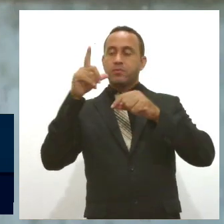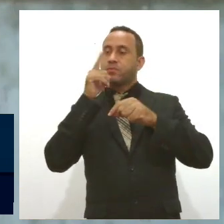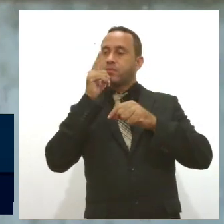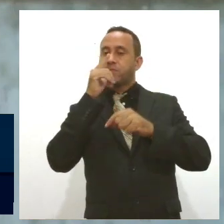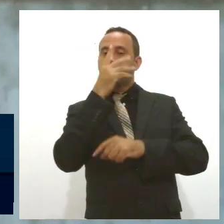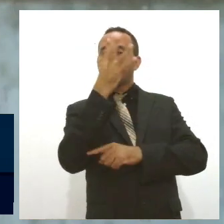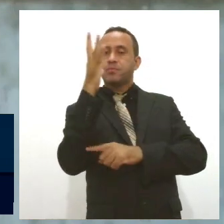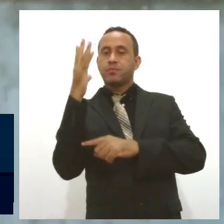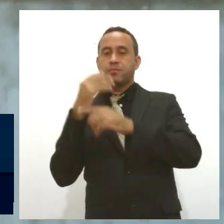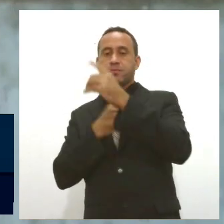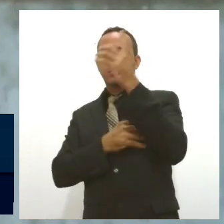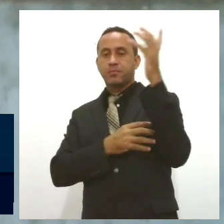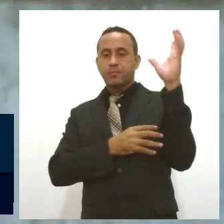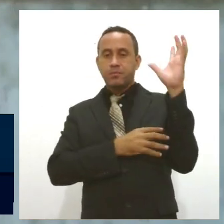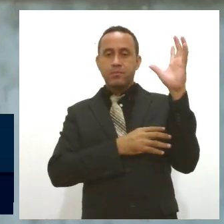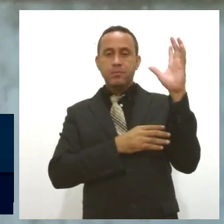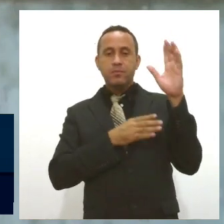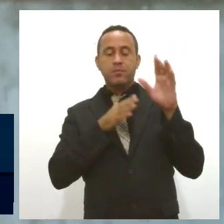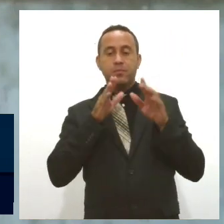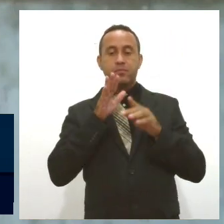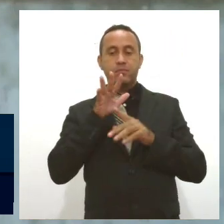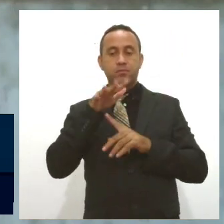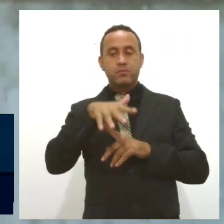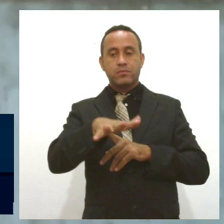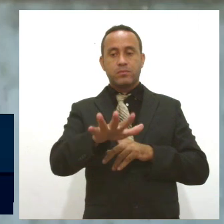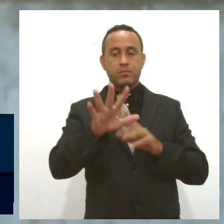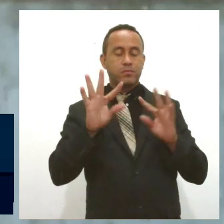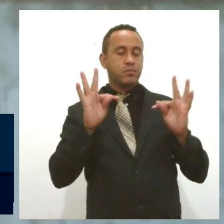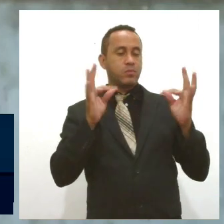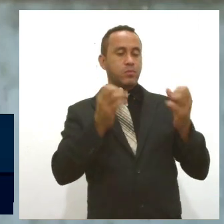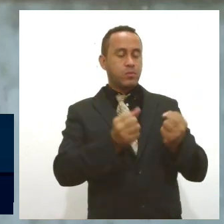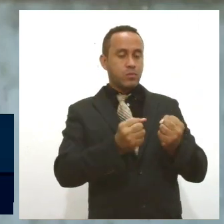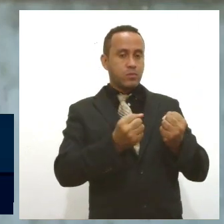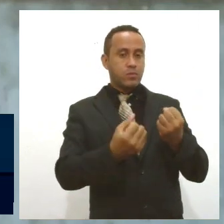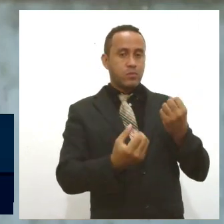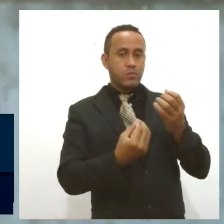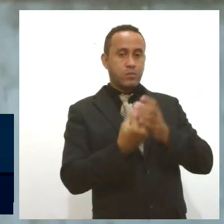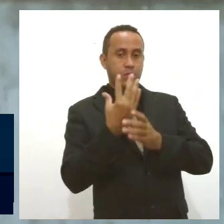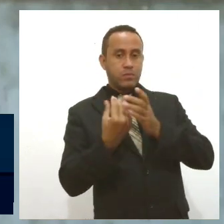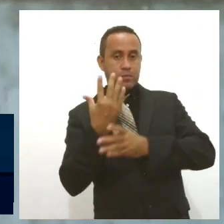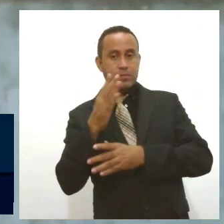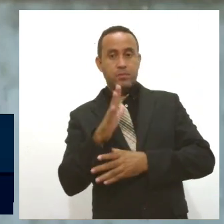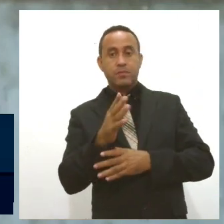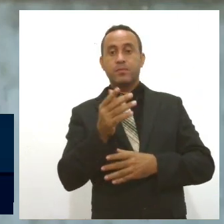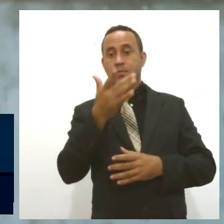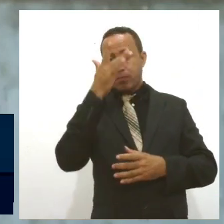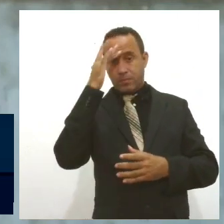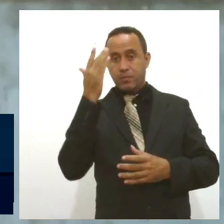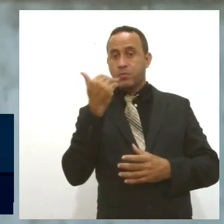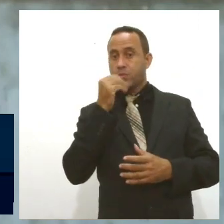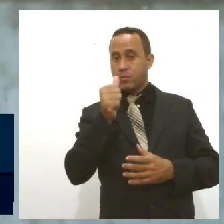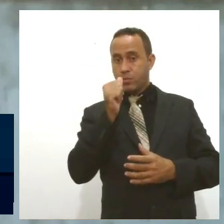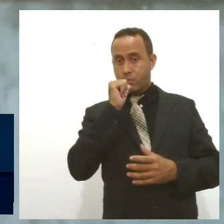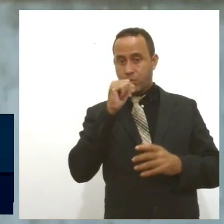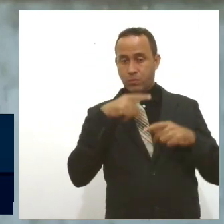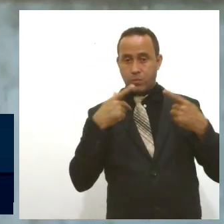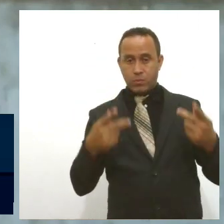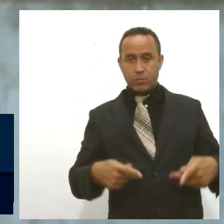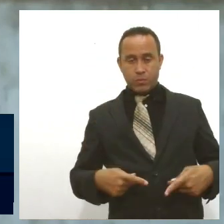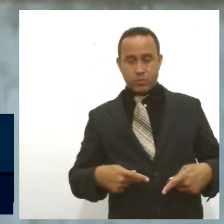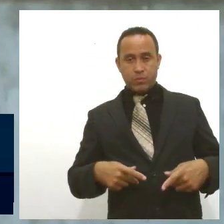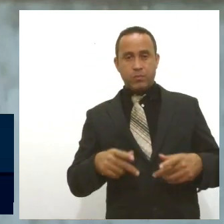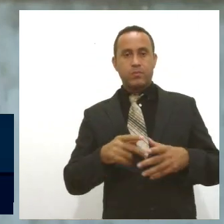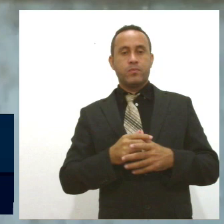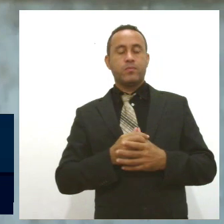mas hoje elas atendem não só a irrigação, mas também o abastecimento humano. Nós conseguimos, com a água reservada em Jacarecica